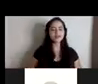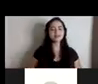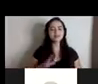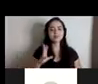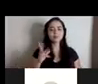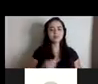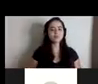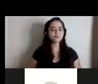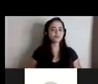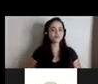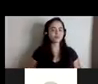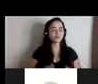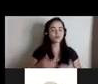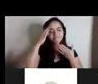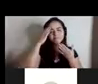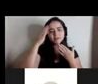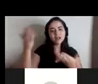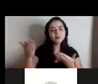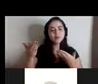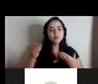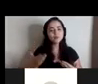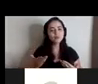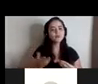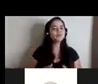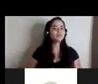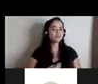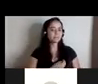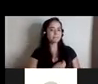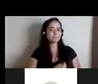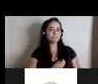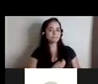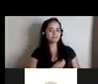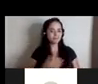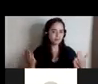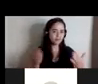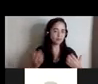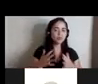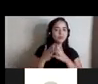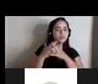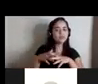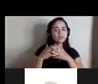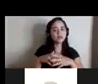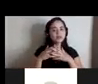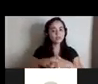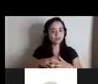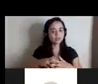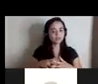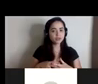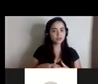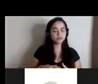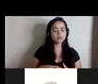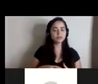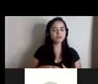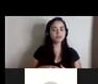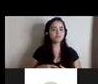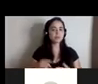agradeço o convite, né, de estar aqui com vocês, refletindo um pouco sobre essas